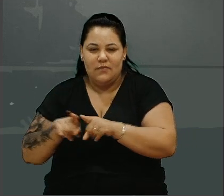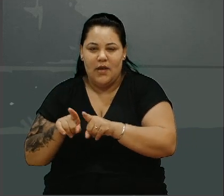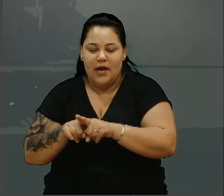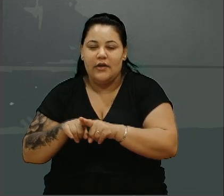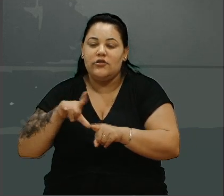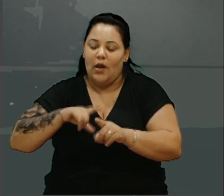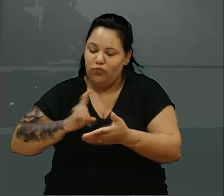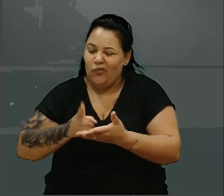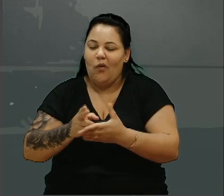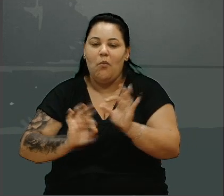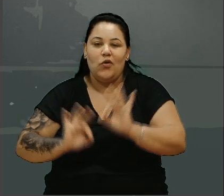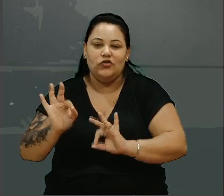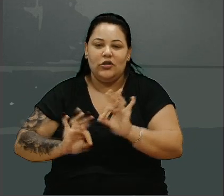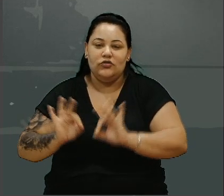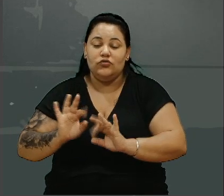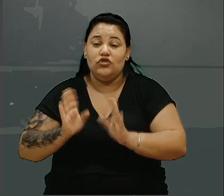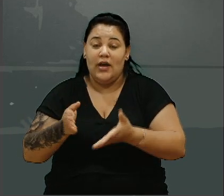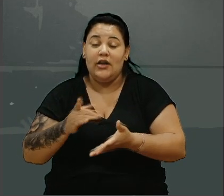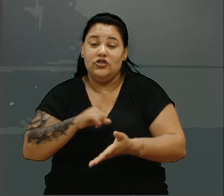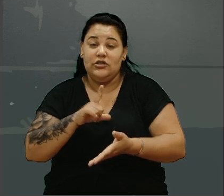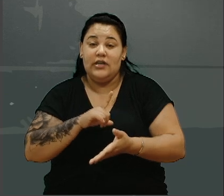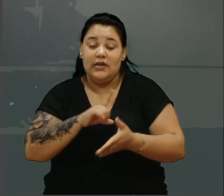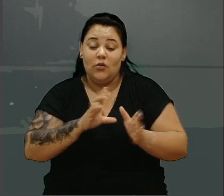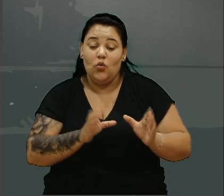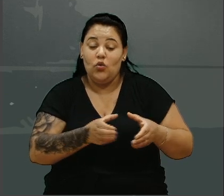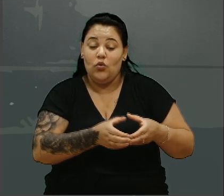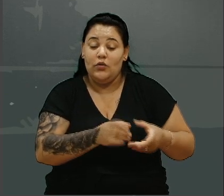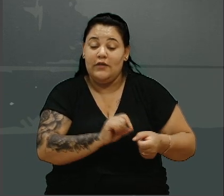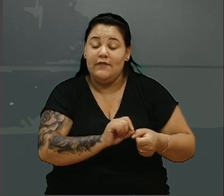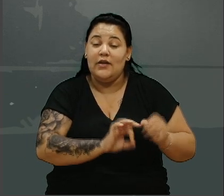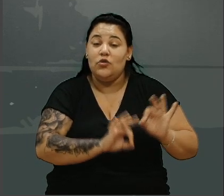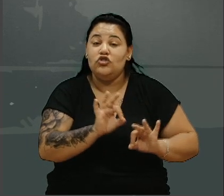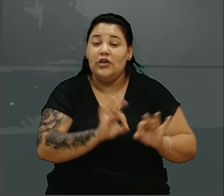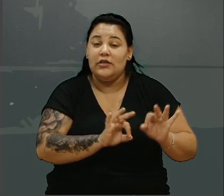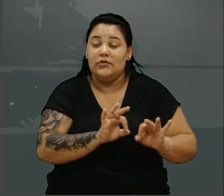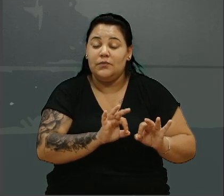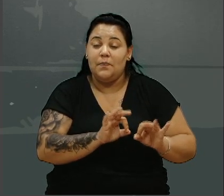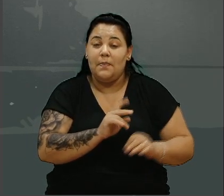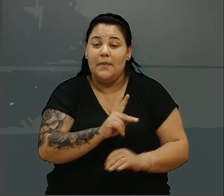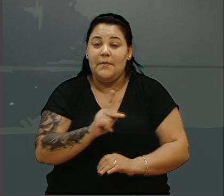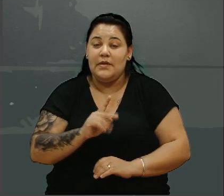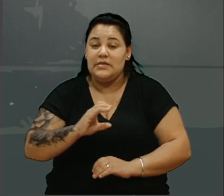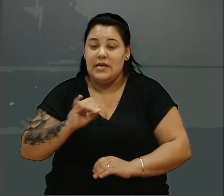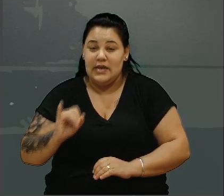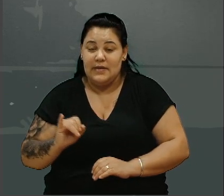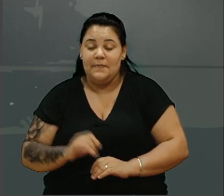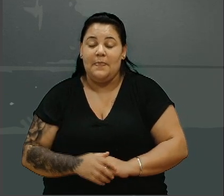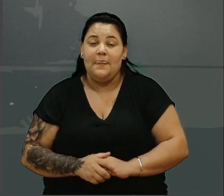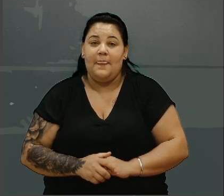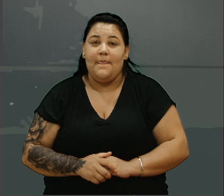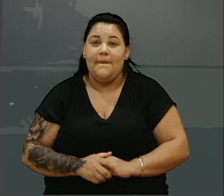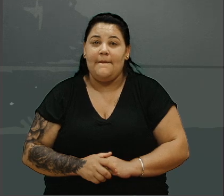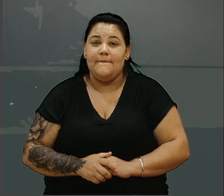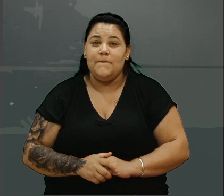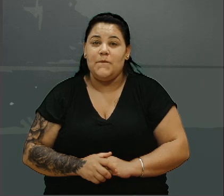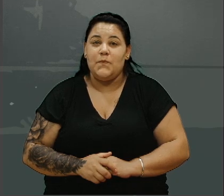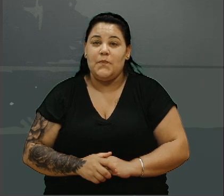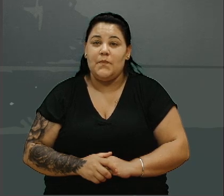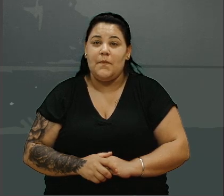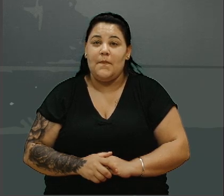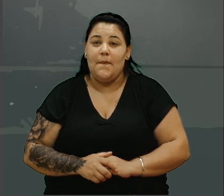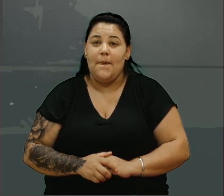pessoal que faz os projetos da área técnica, PPCI e